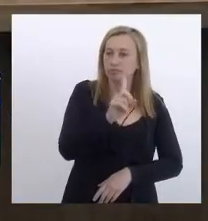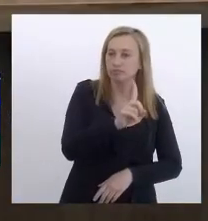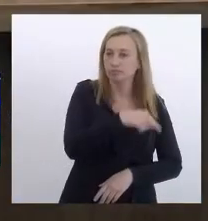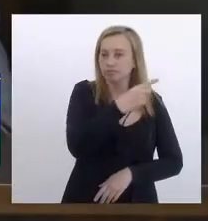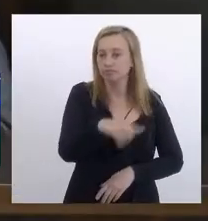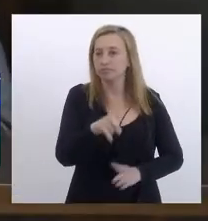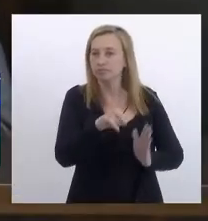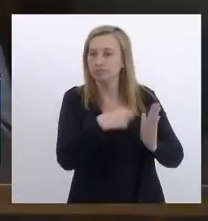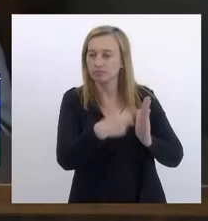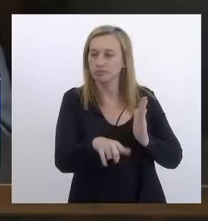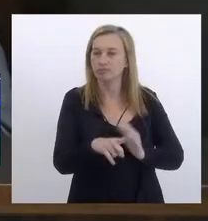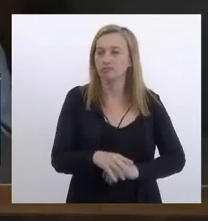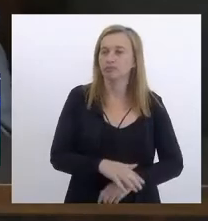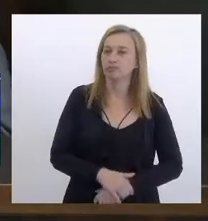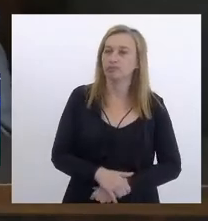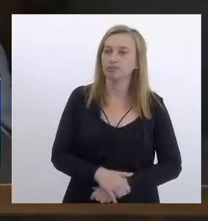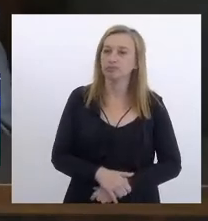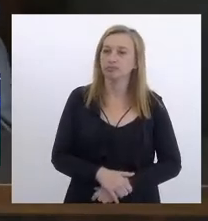veto.